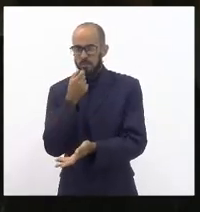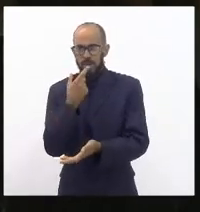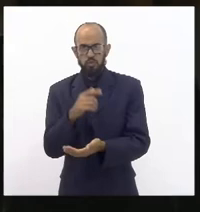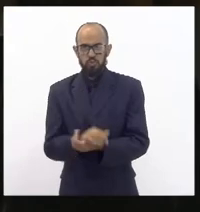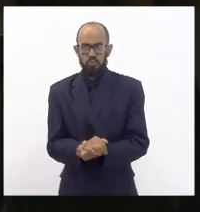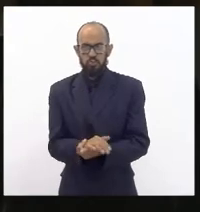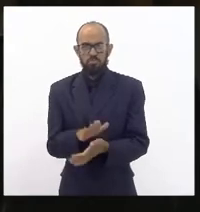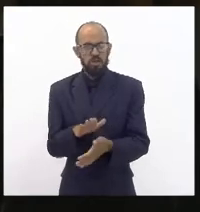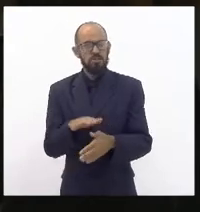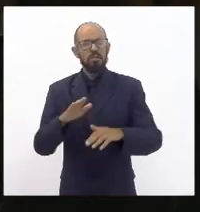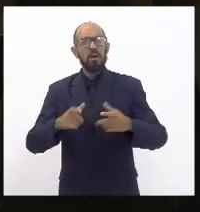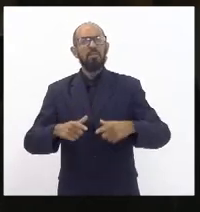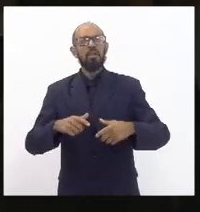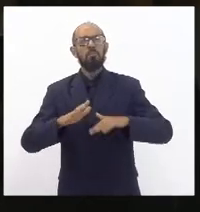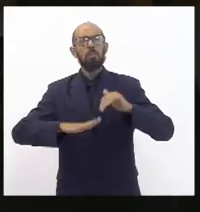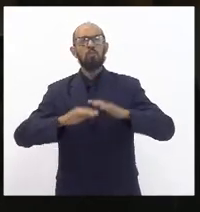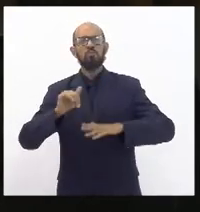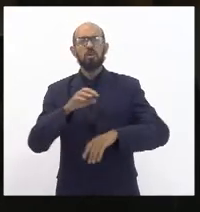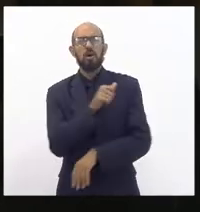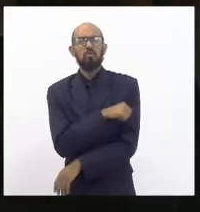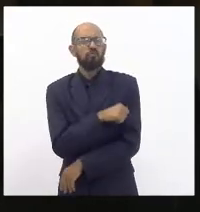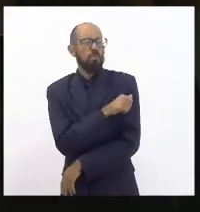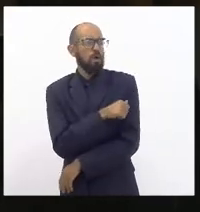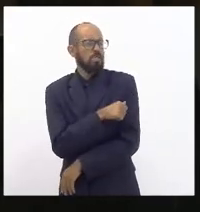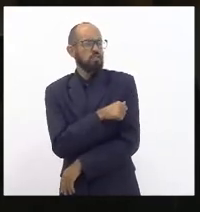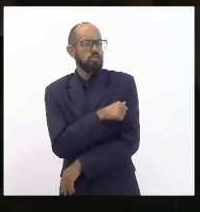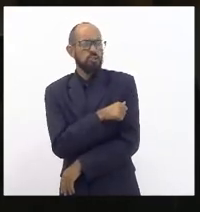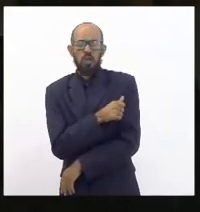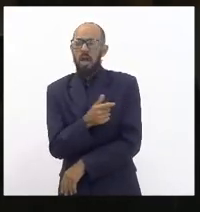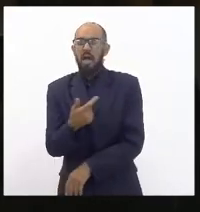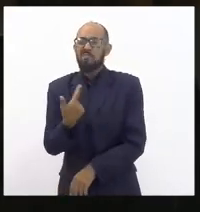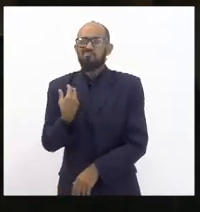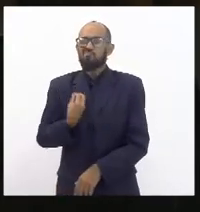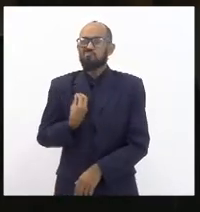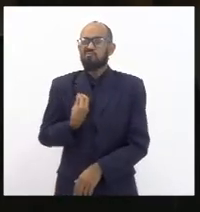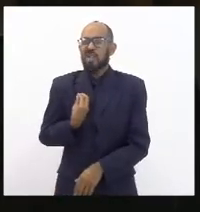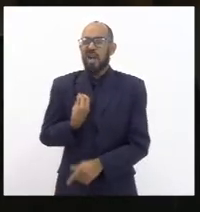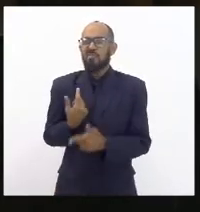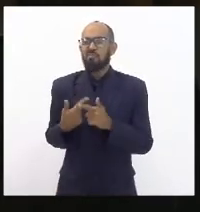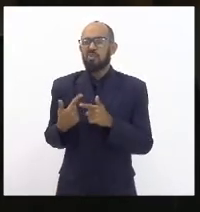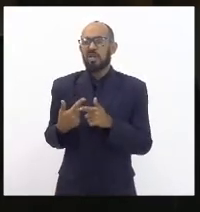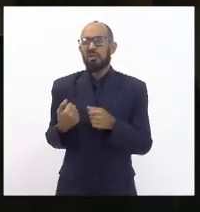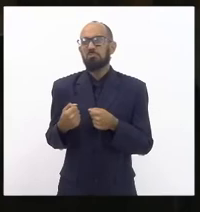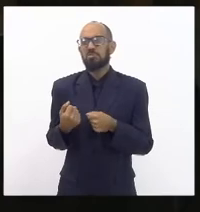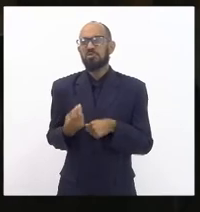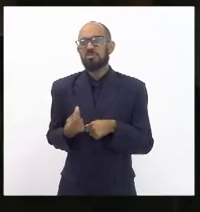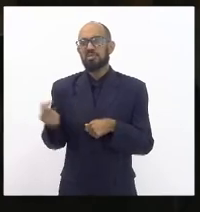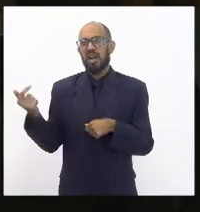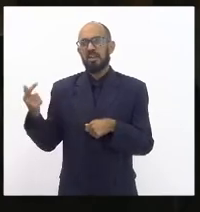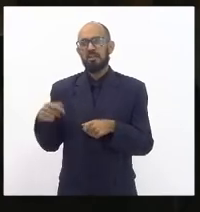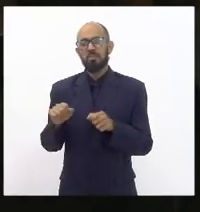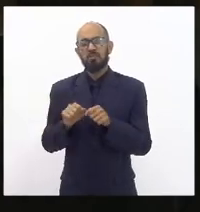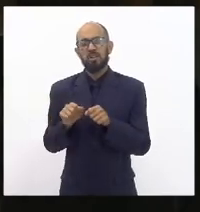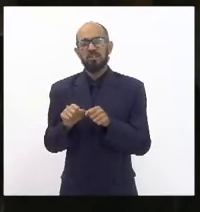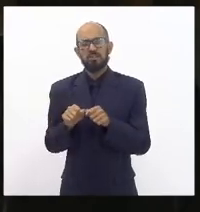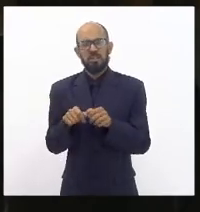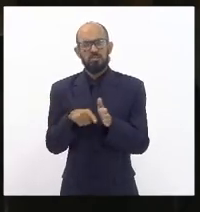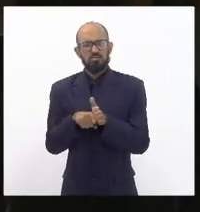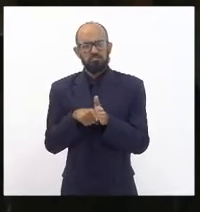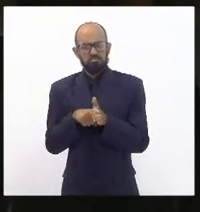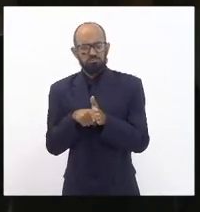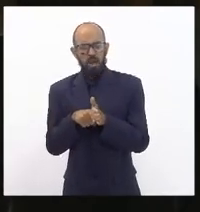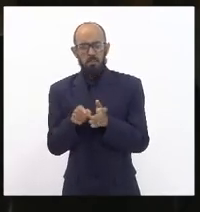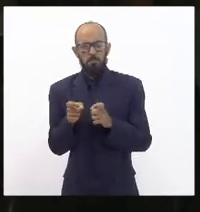eu perguntei mas cadê a profissional ela não se encontrava porque tinha saído para fazer uma inspeção médica em uma das